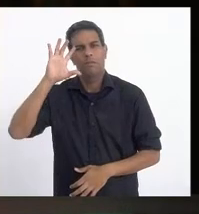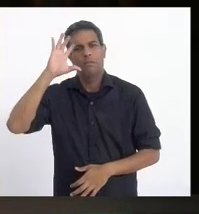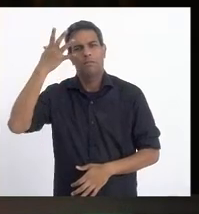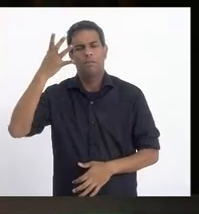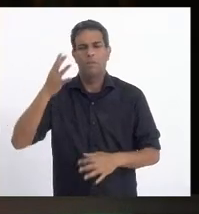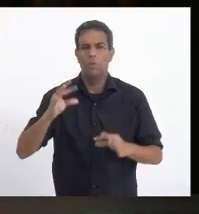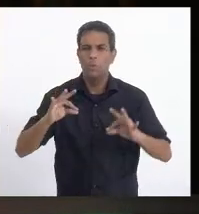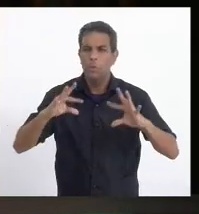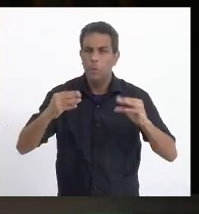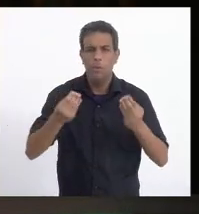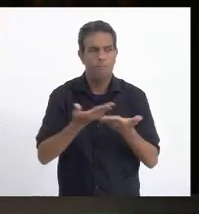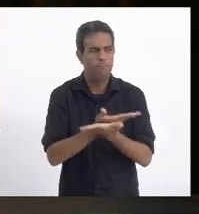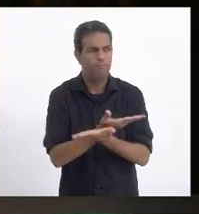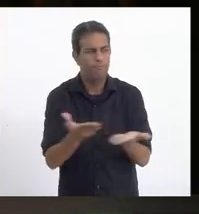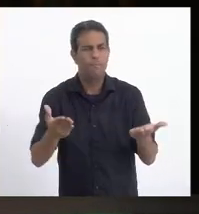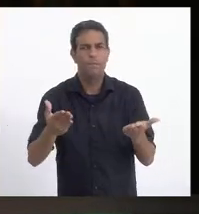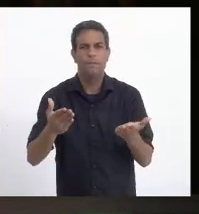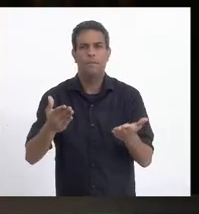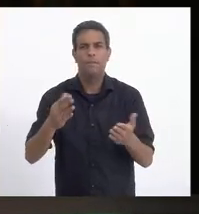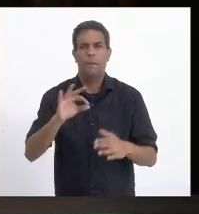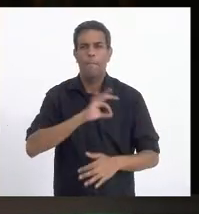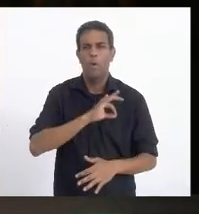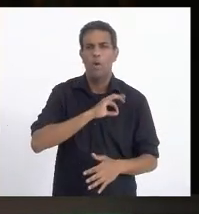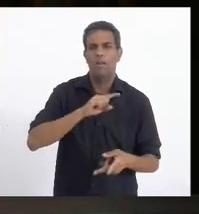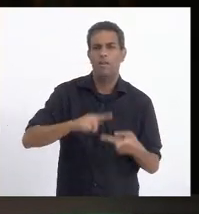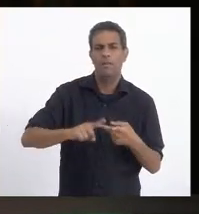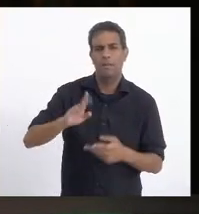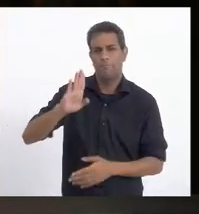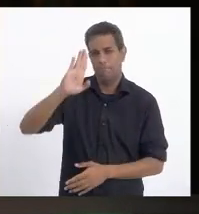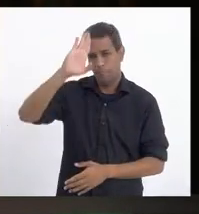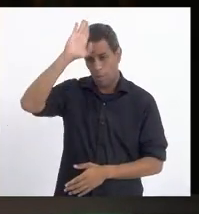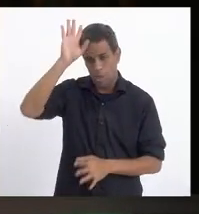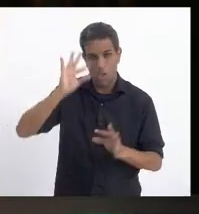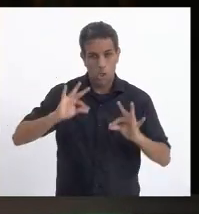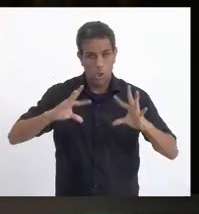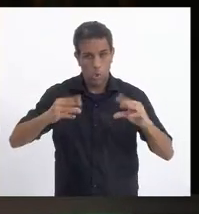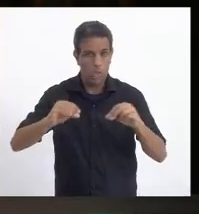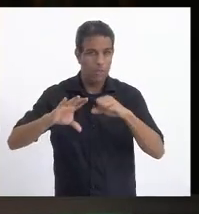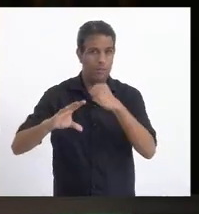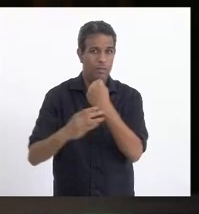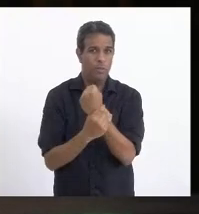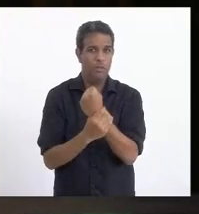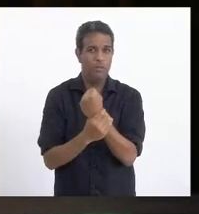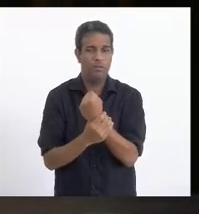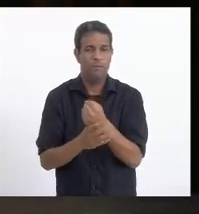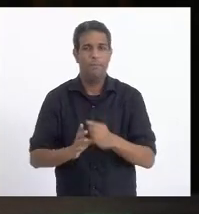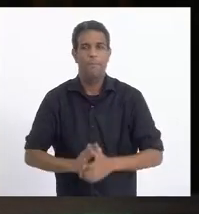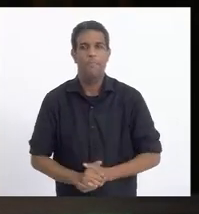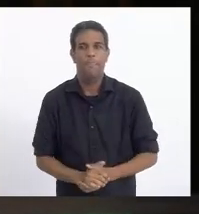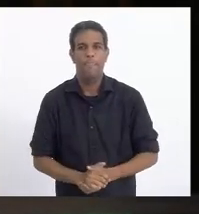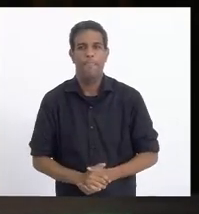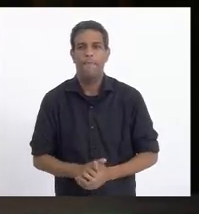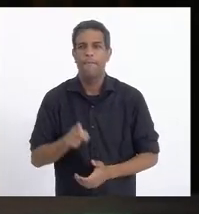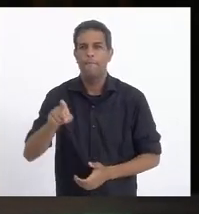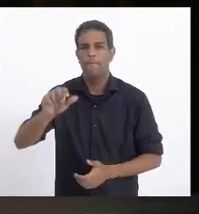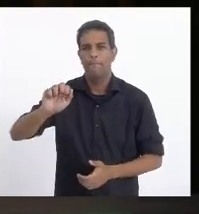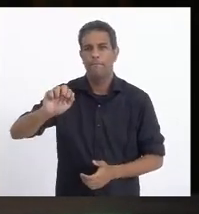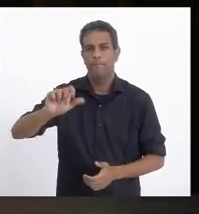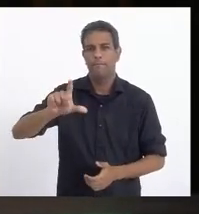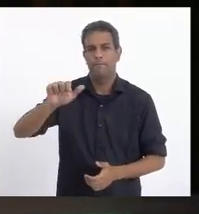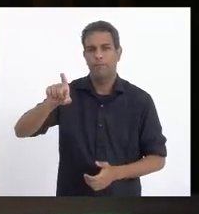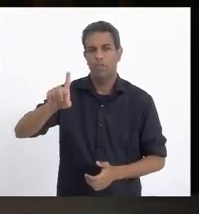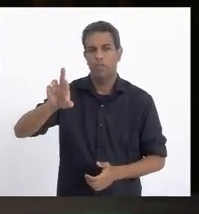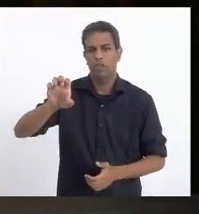dignidade aos nossos policiais e bombeiros a todos da Segurança Pública o que inocula tu falou da